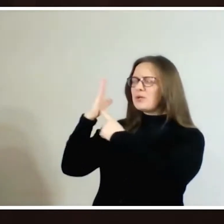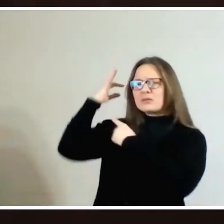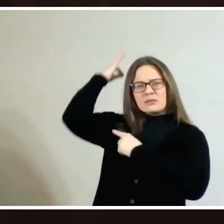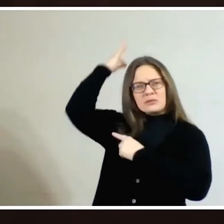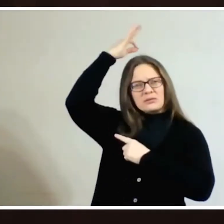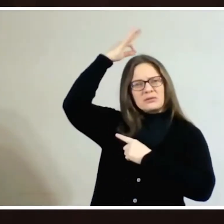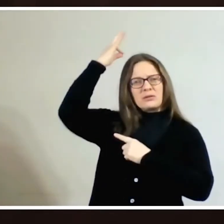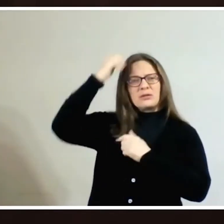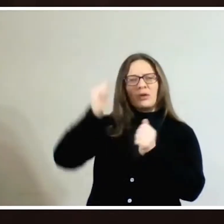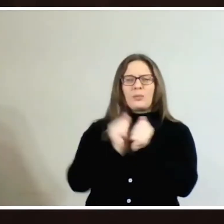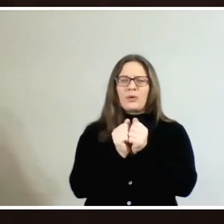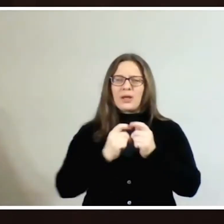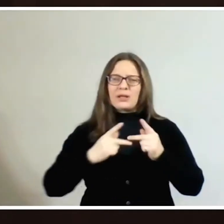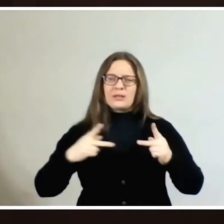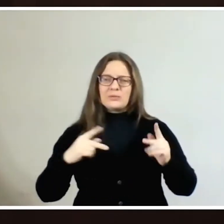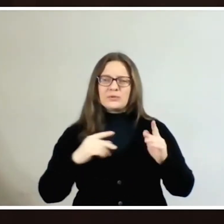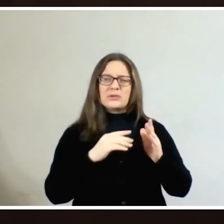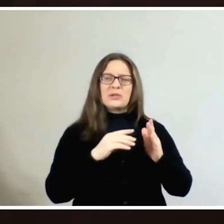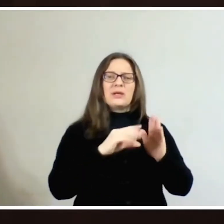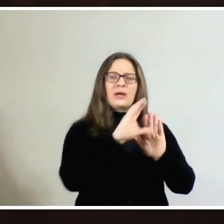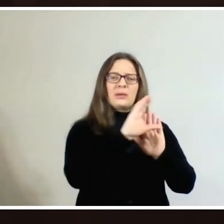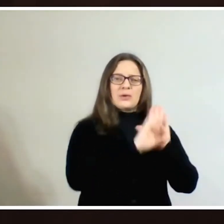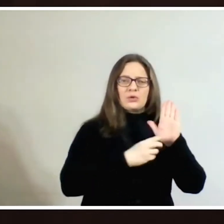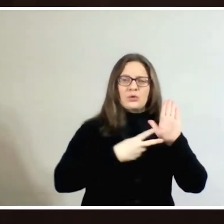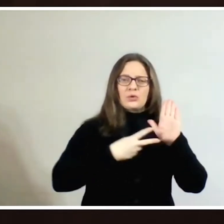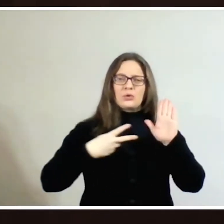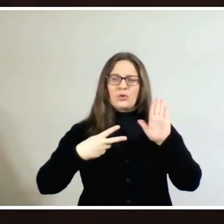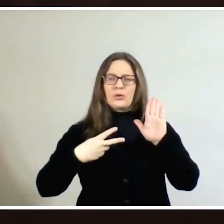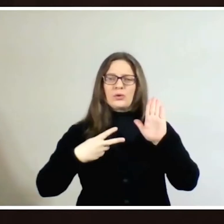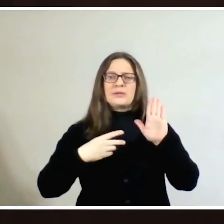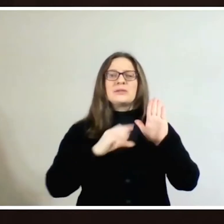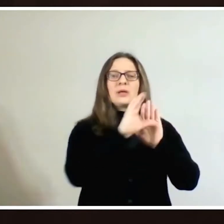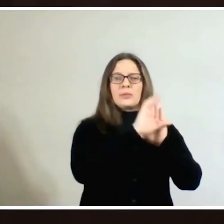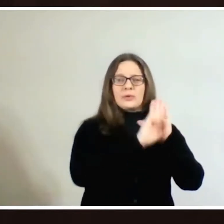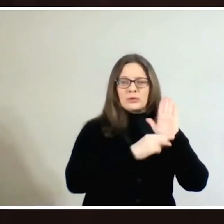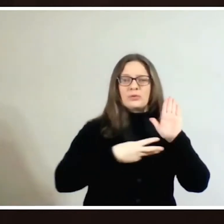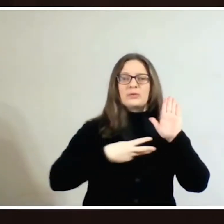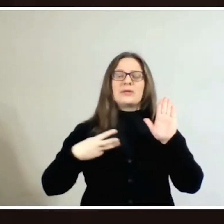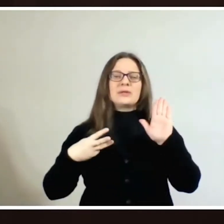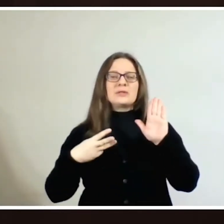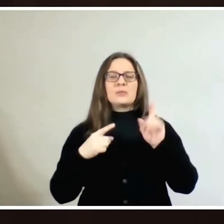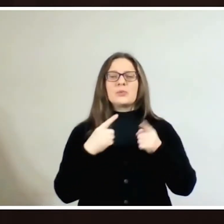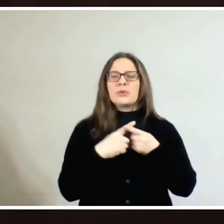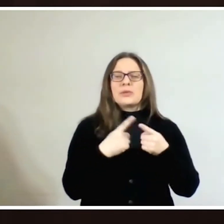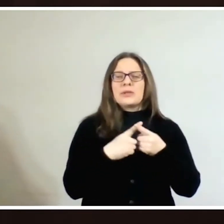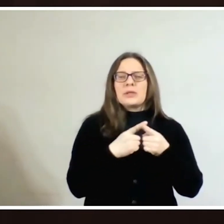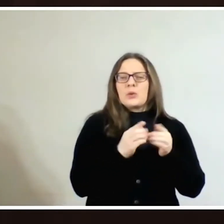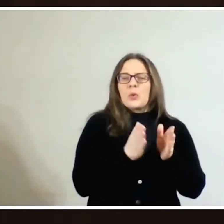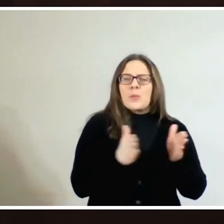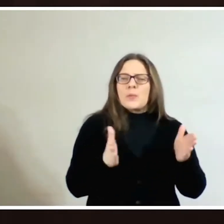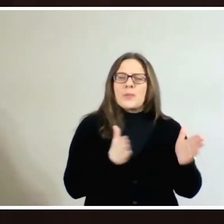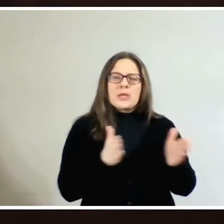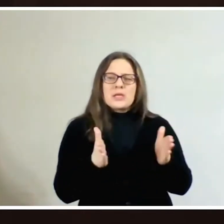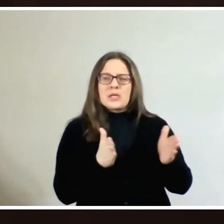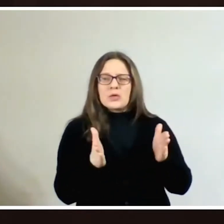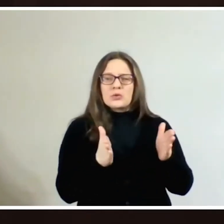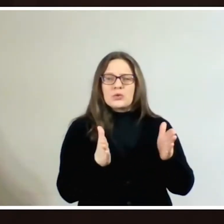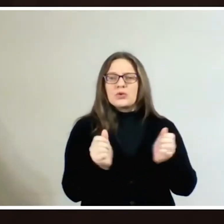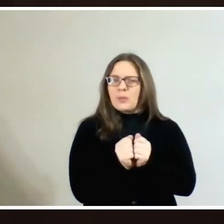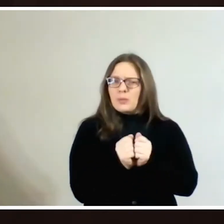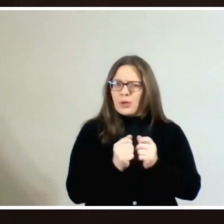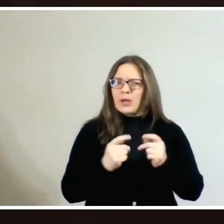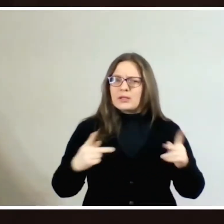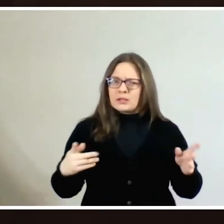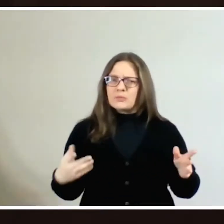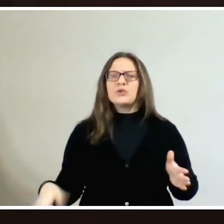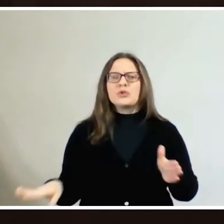capítulos 2 e 3, em primeiro lugar porque a era do Apocalipse chegou. E nós,